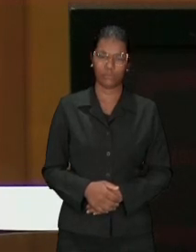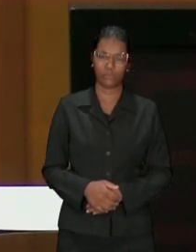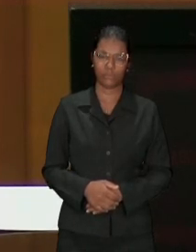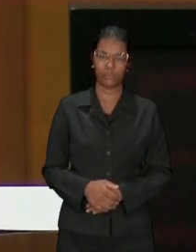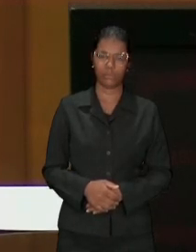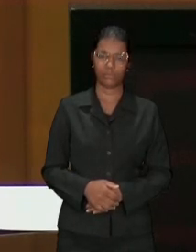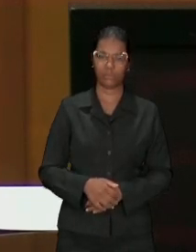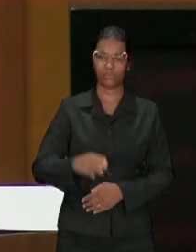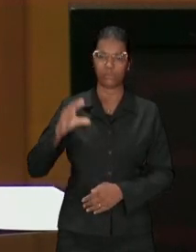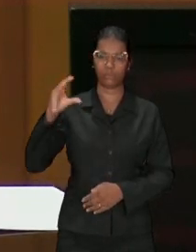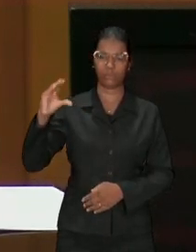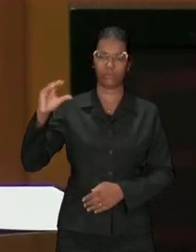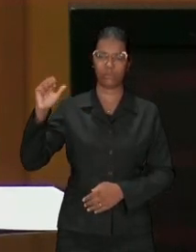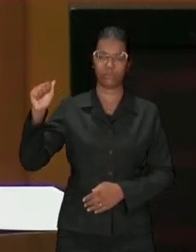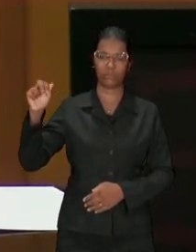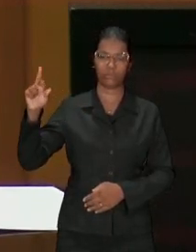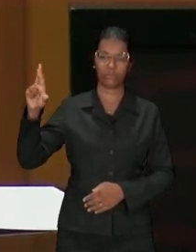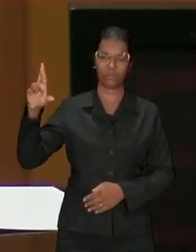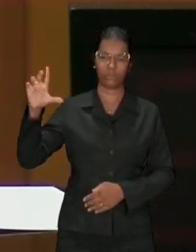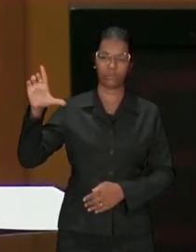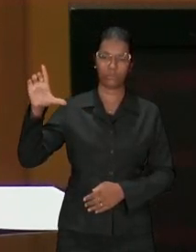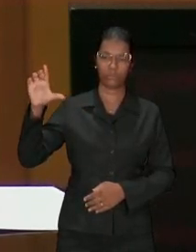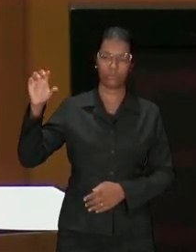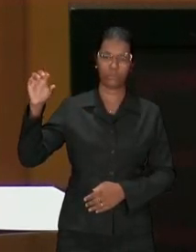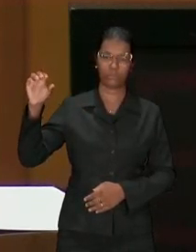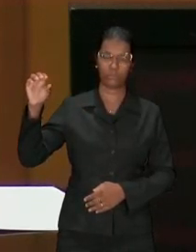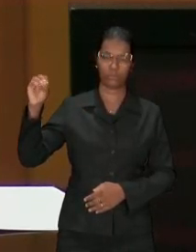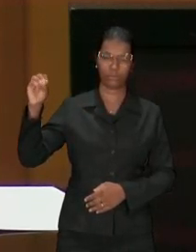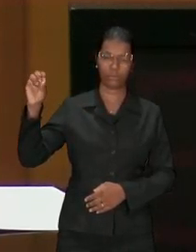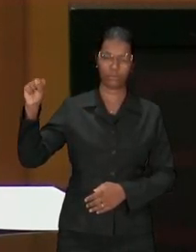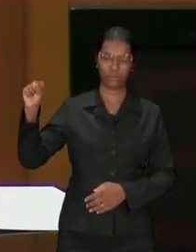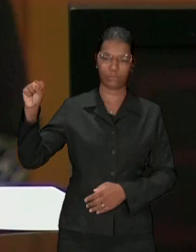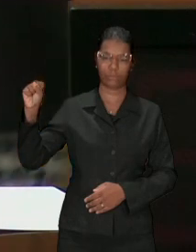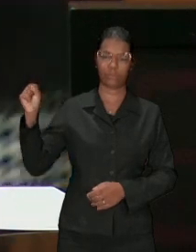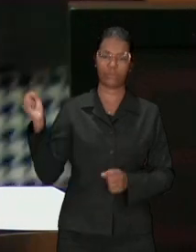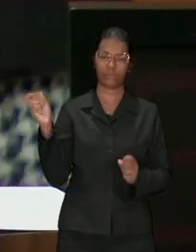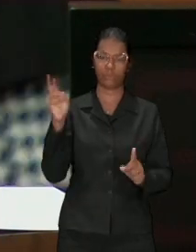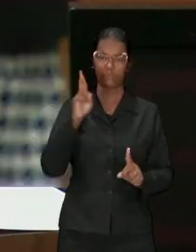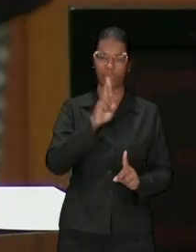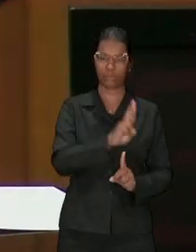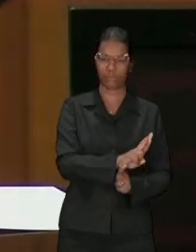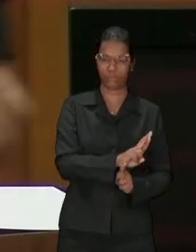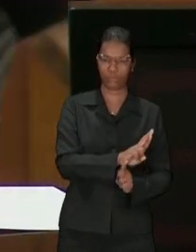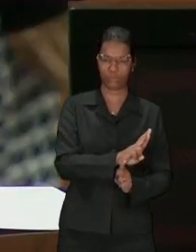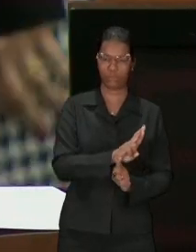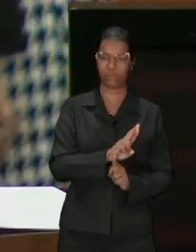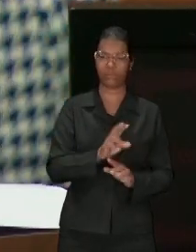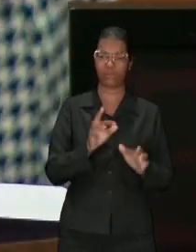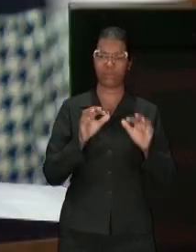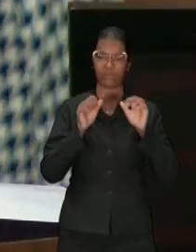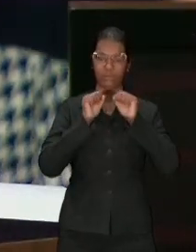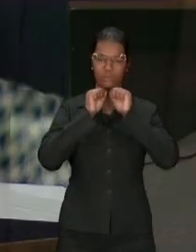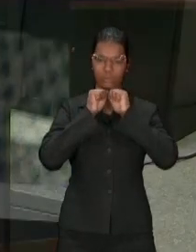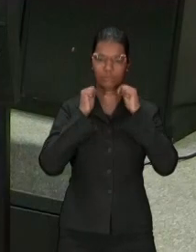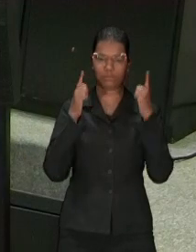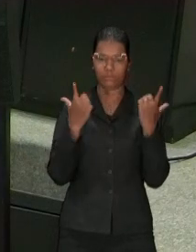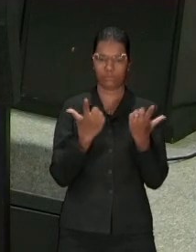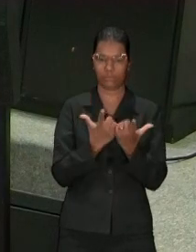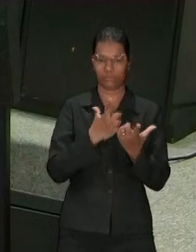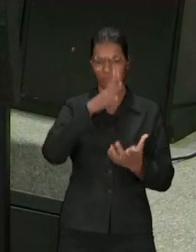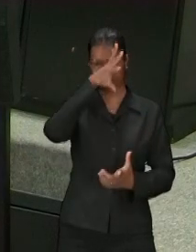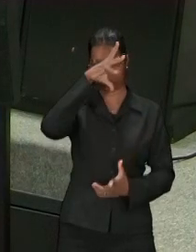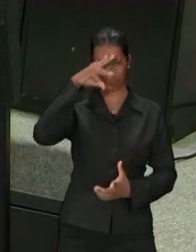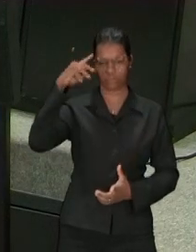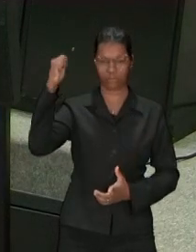Dr. Carlos Antônio Dornelas Filho, procurador e corregedor-geral da Assembleia Legislativa de Mato Grosso.